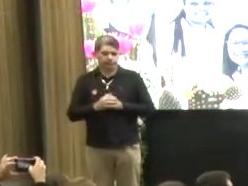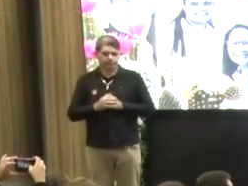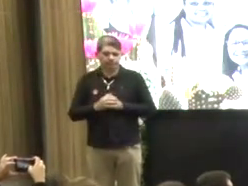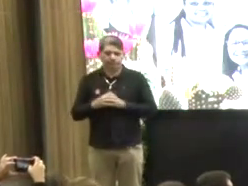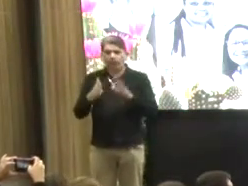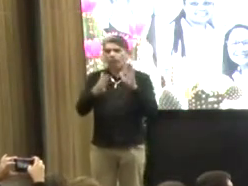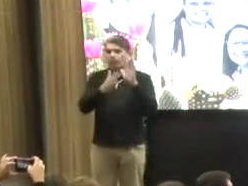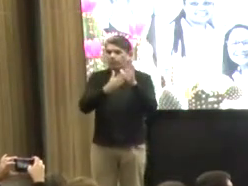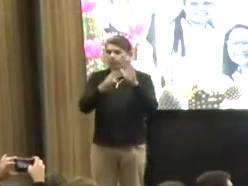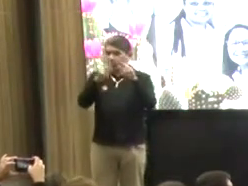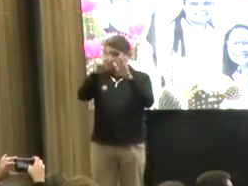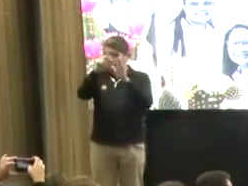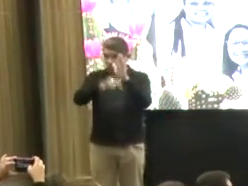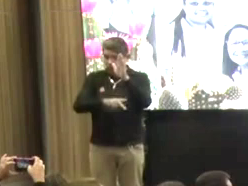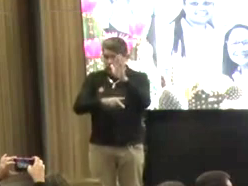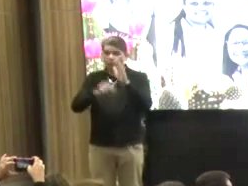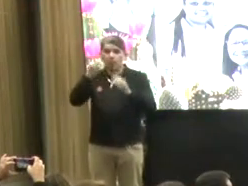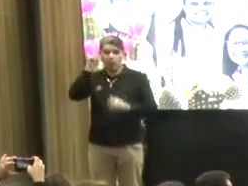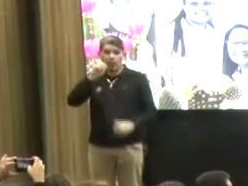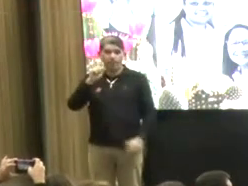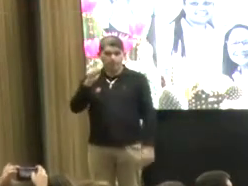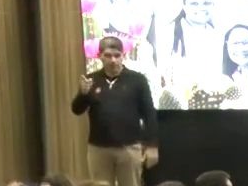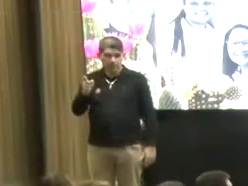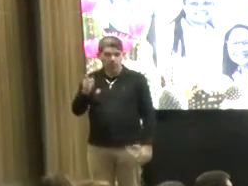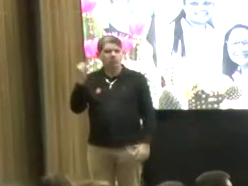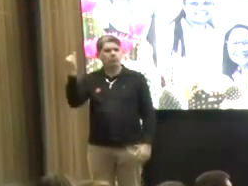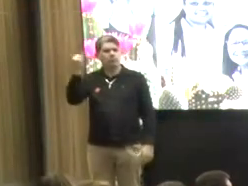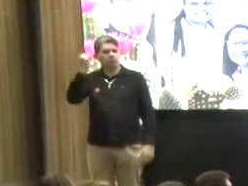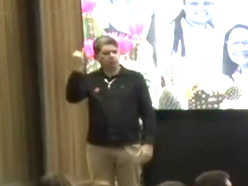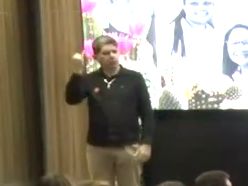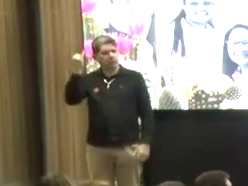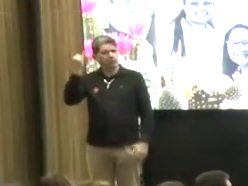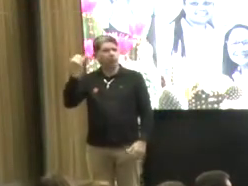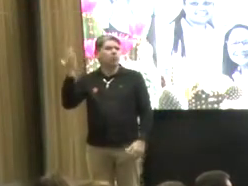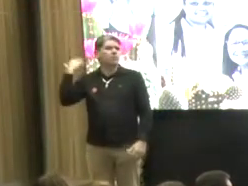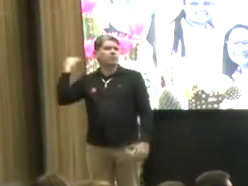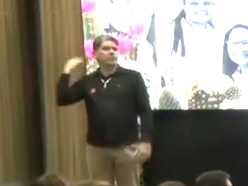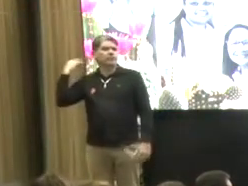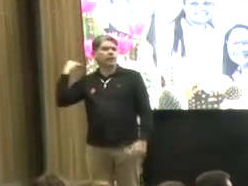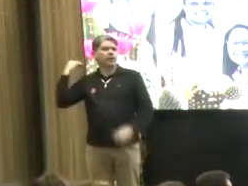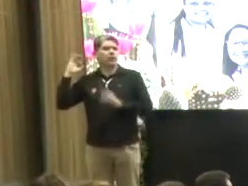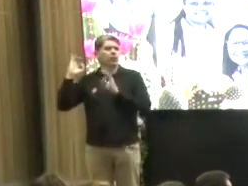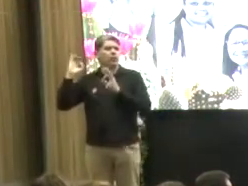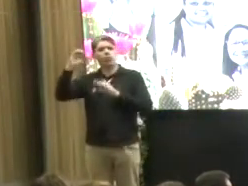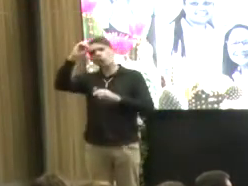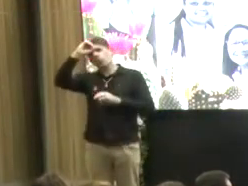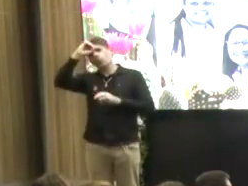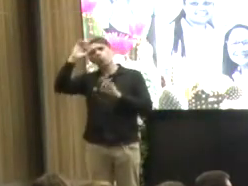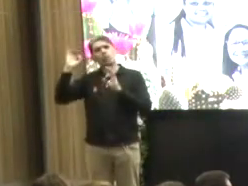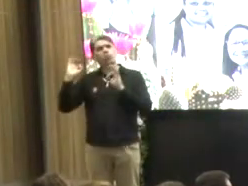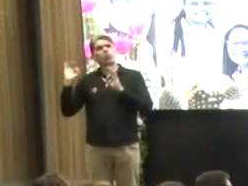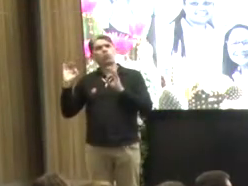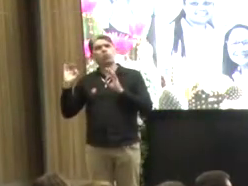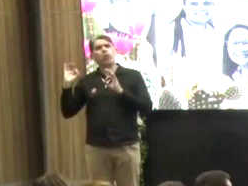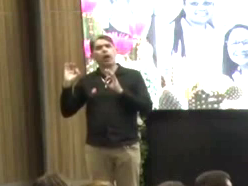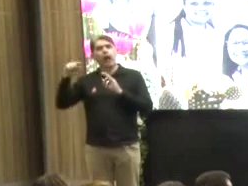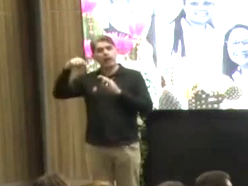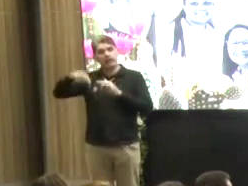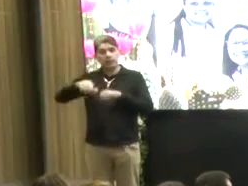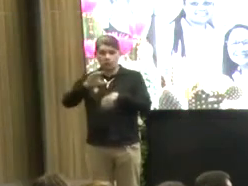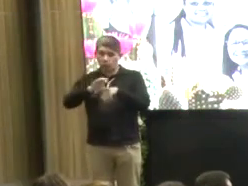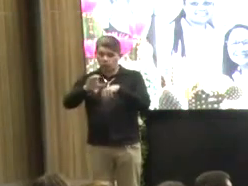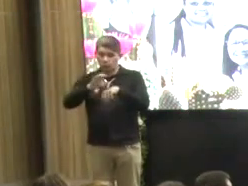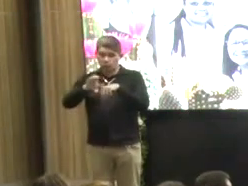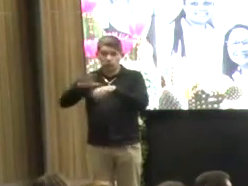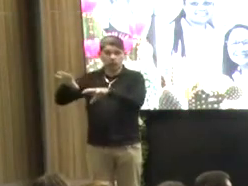projeto Mulheres 1000 foi muito essencial, porque até então eu não sabia de muitas coisas. E nesse curso eu adquiri